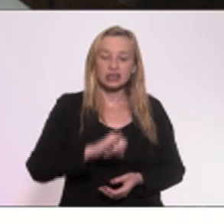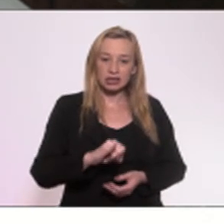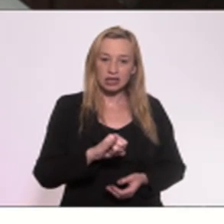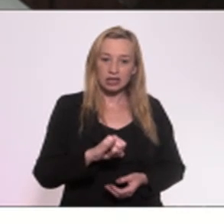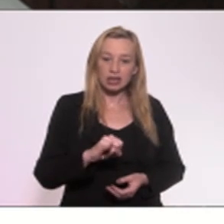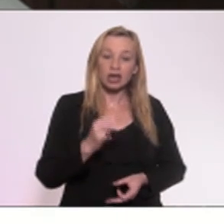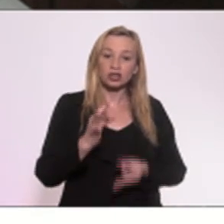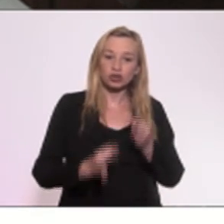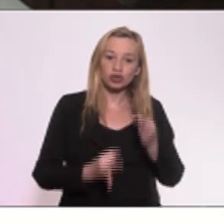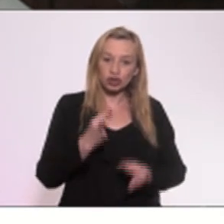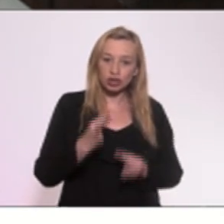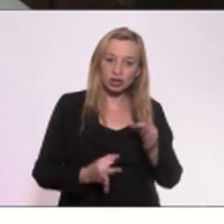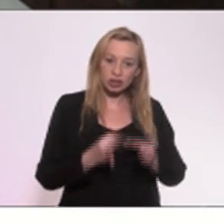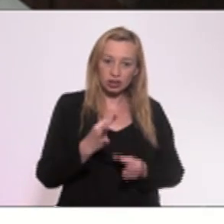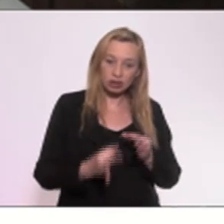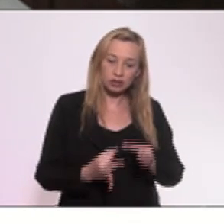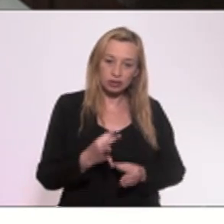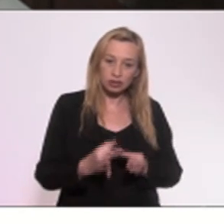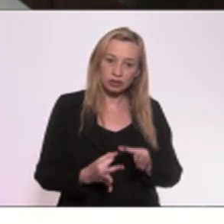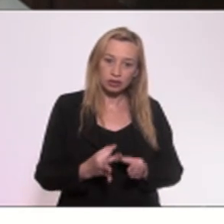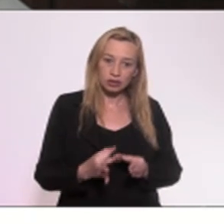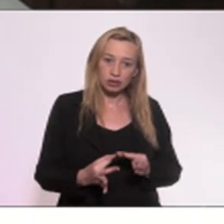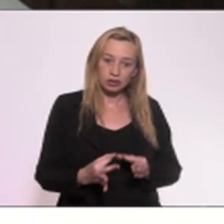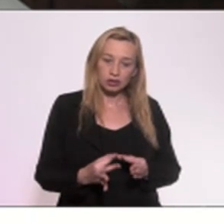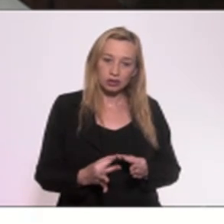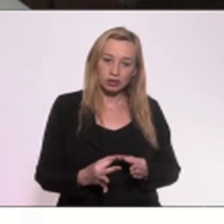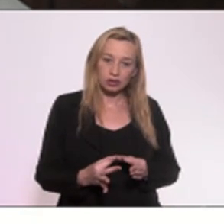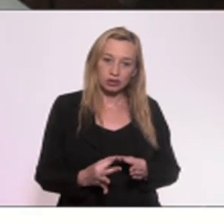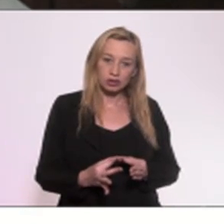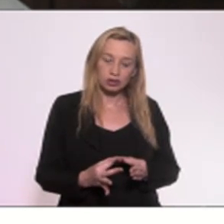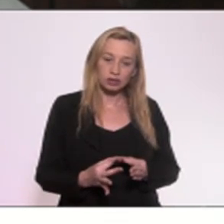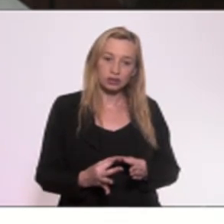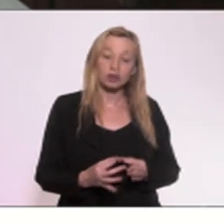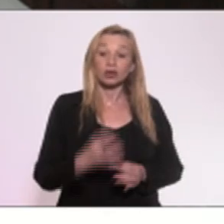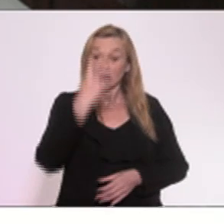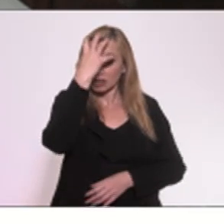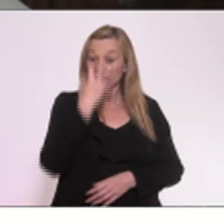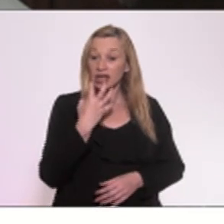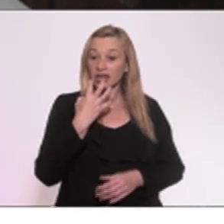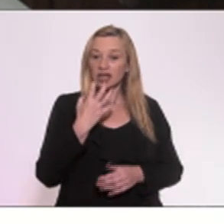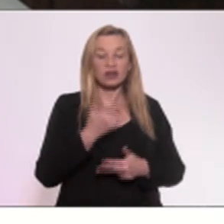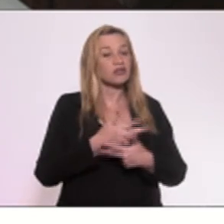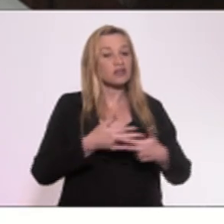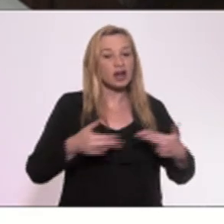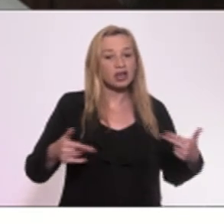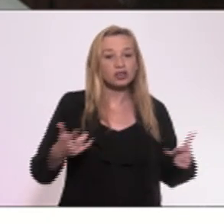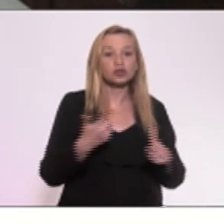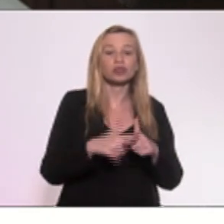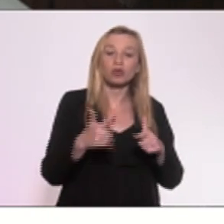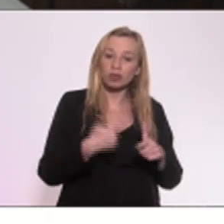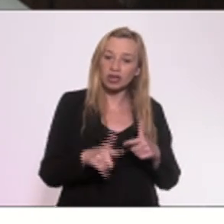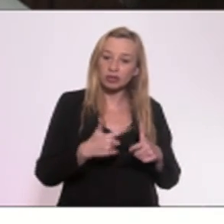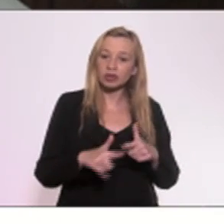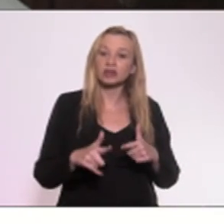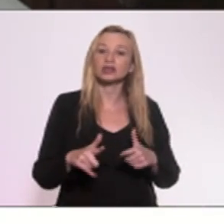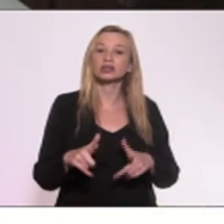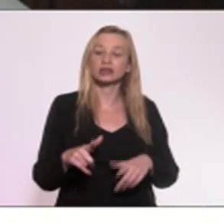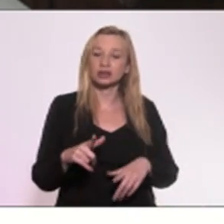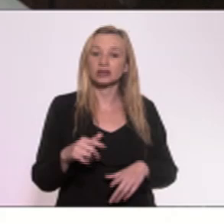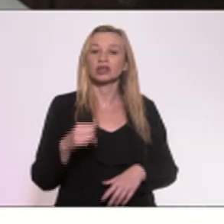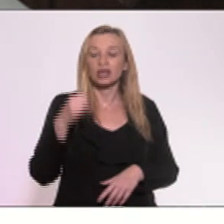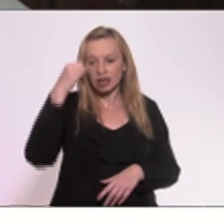célere, muitos problemas seriam evitados. Quanto a isso,